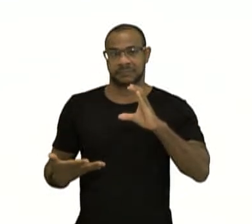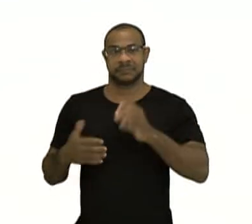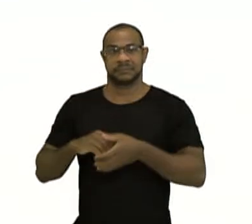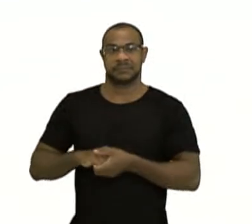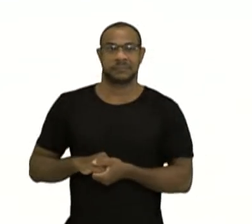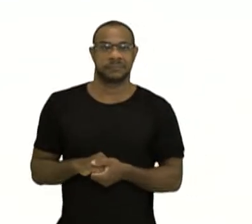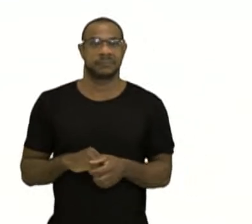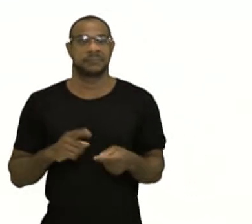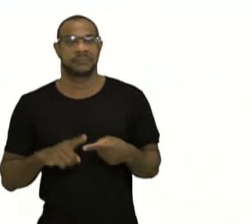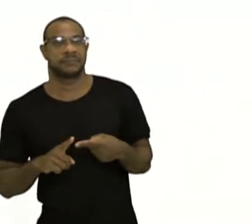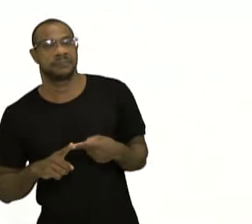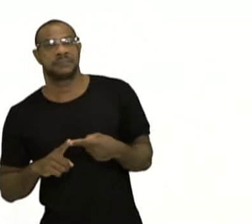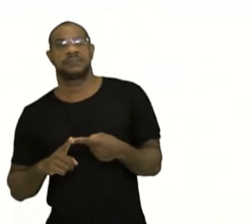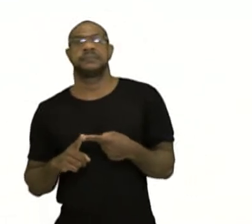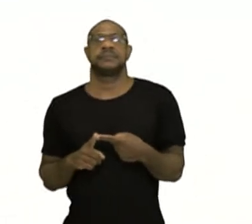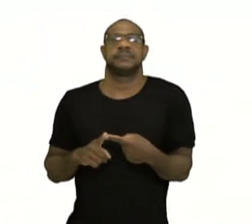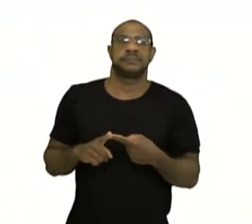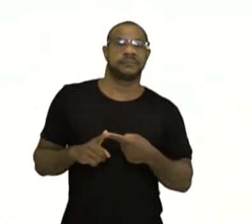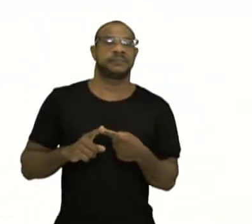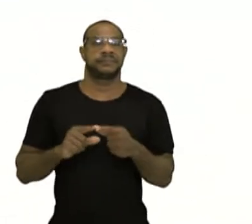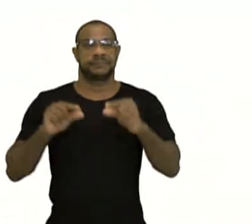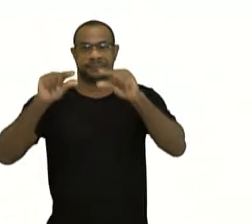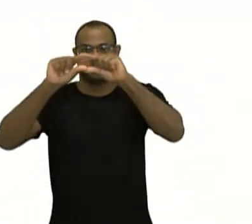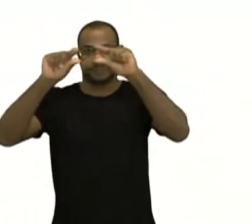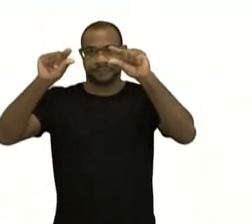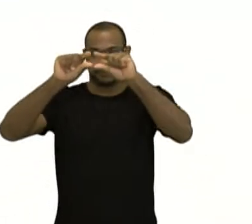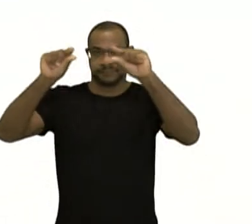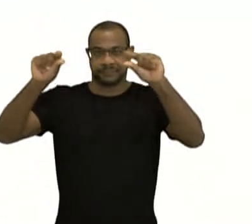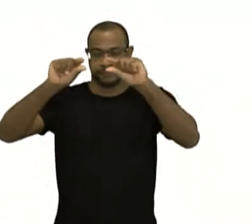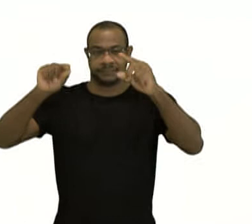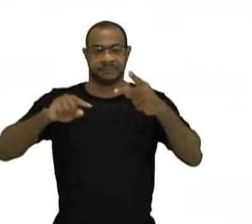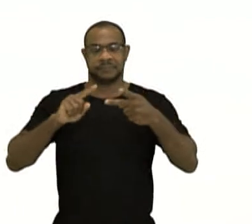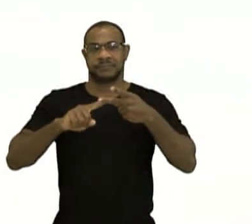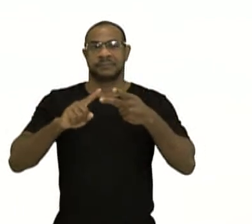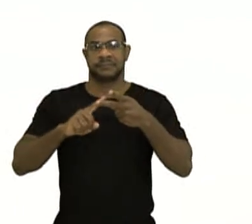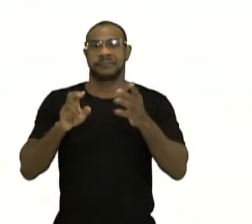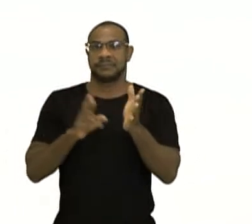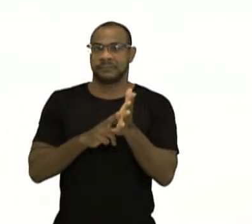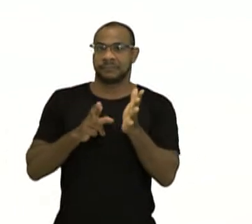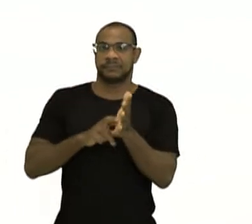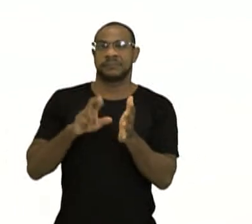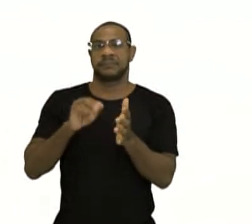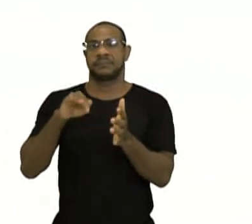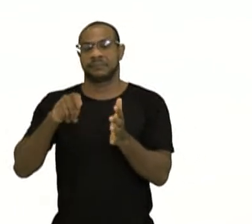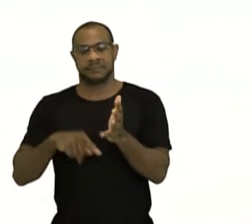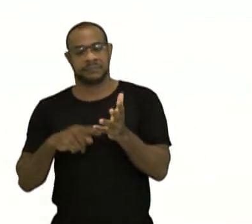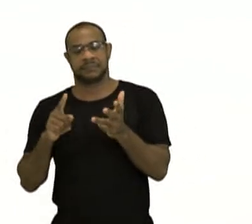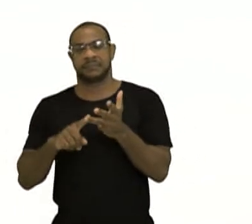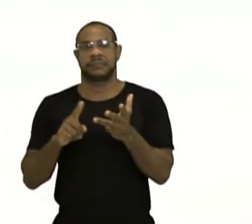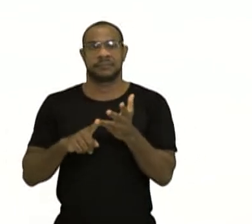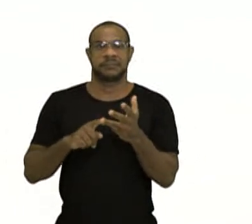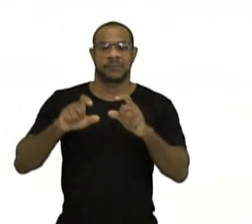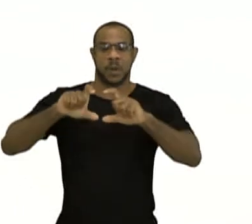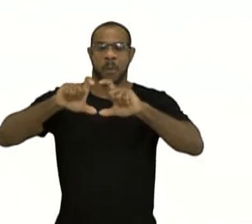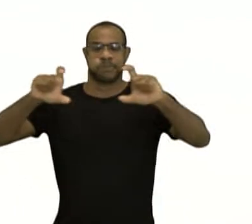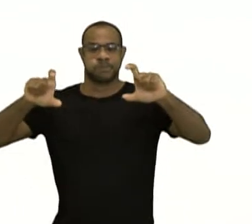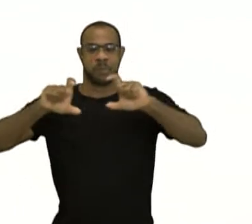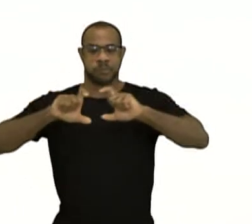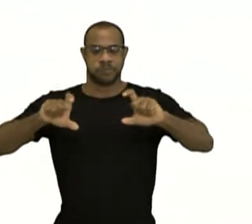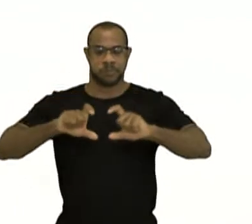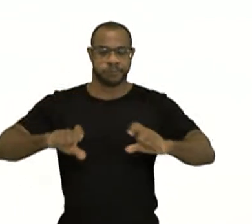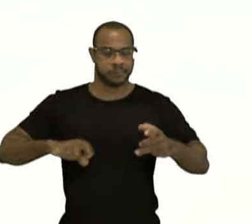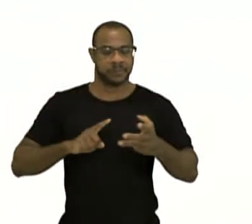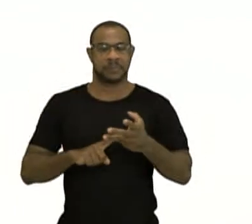Versos, estrofas, rimas, ritmos, juegos de palavras, disposição de